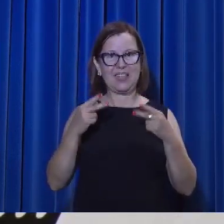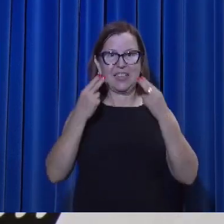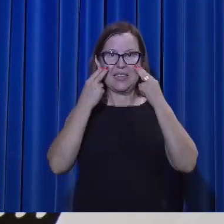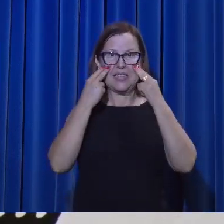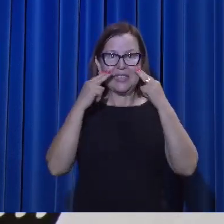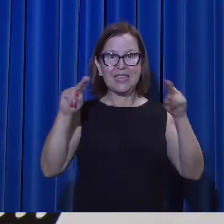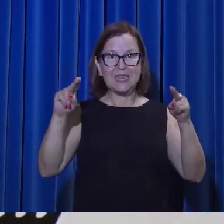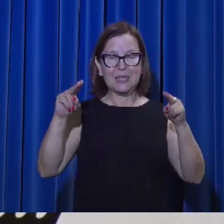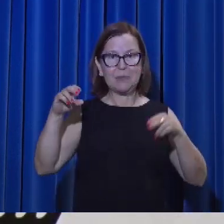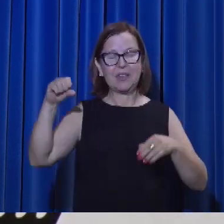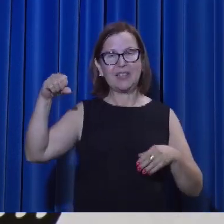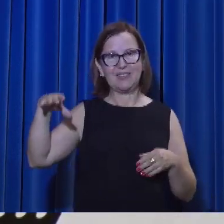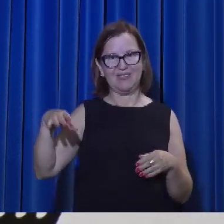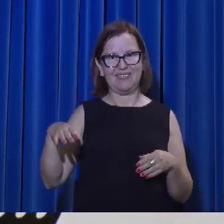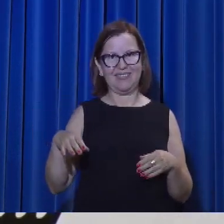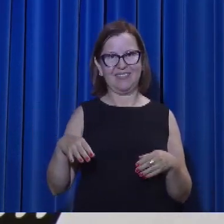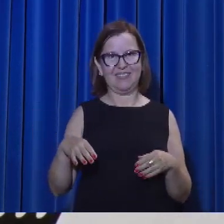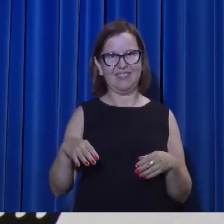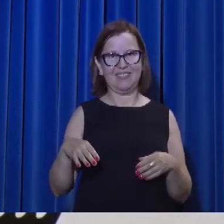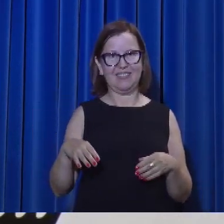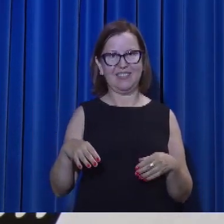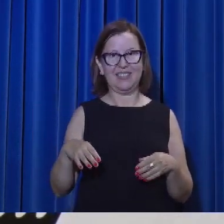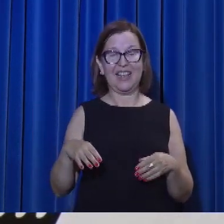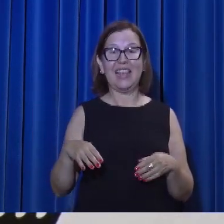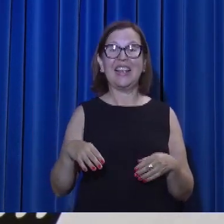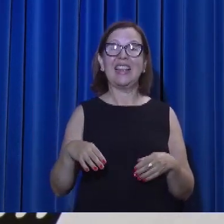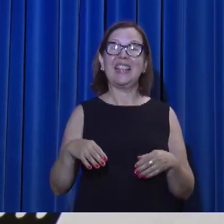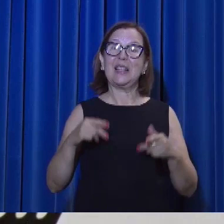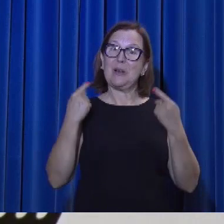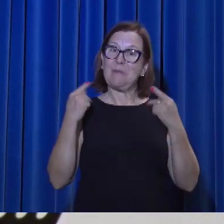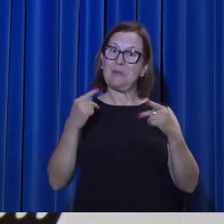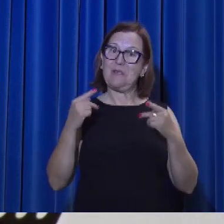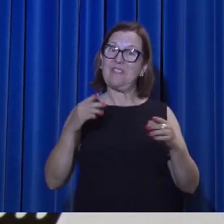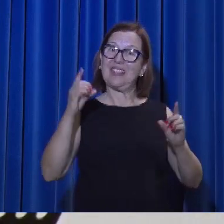outros profetas, ele foi o profeta que encontrou o Senhor.